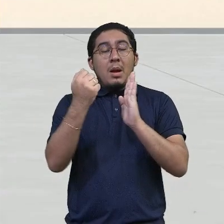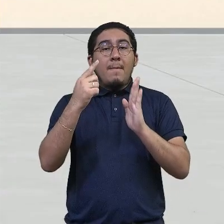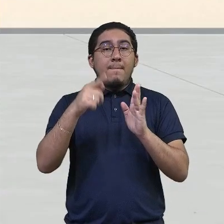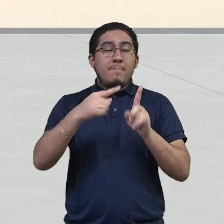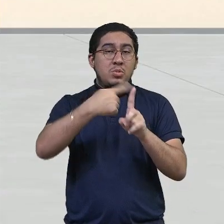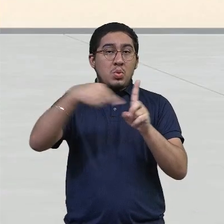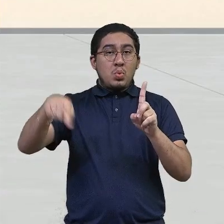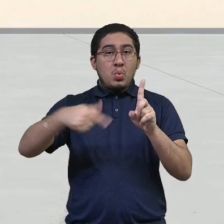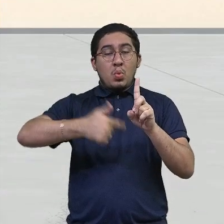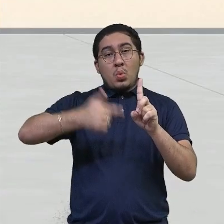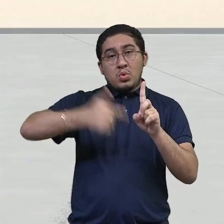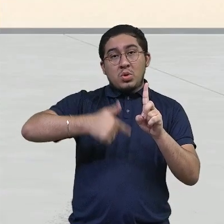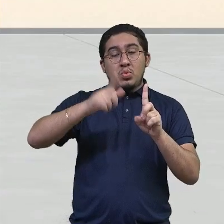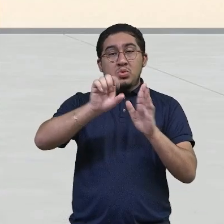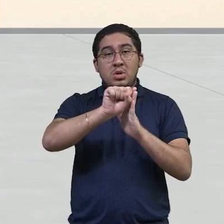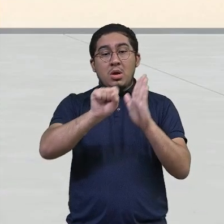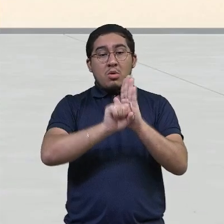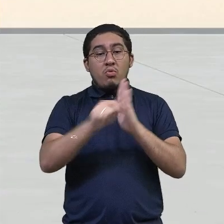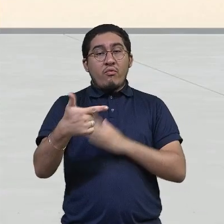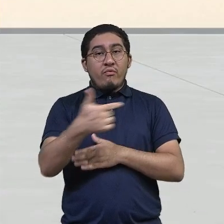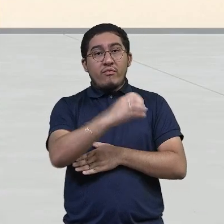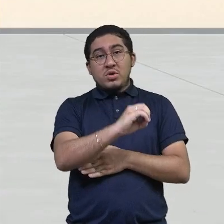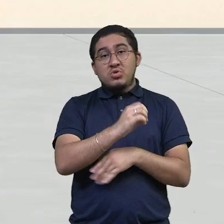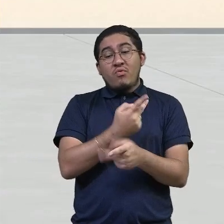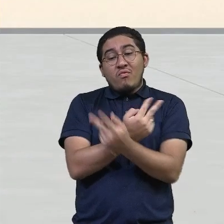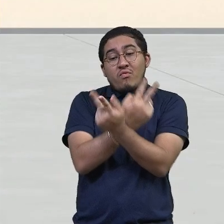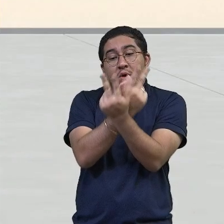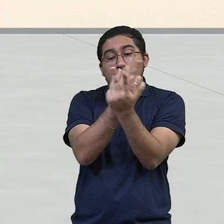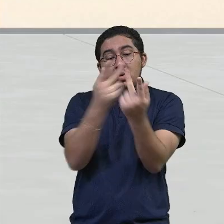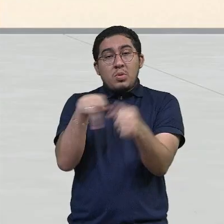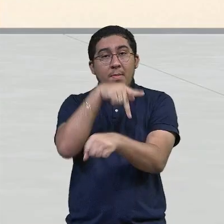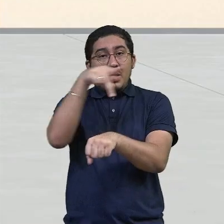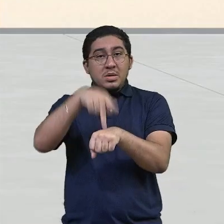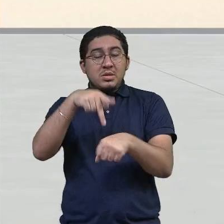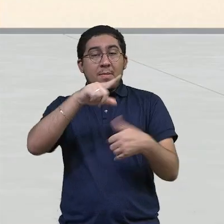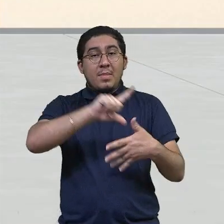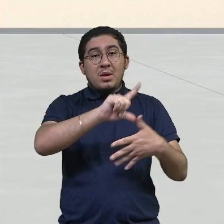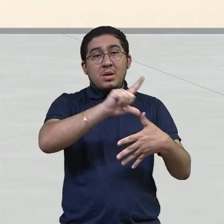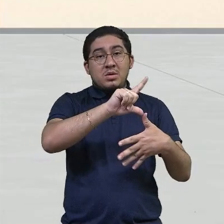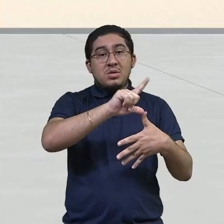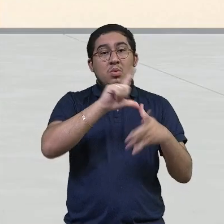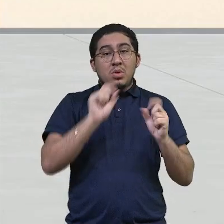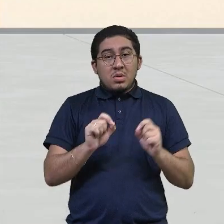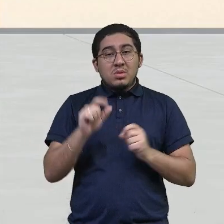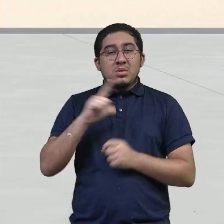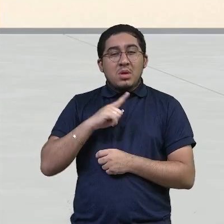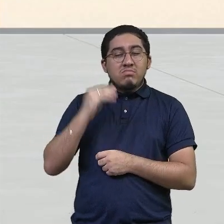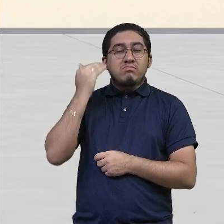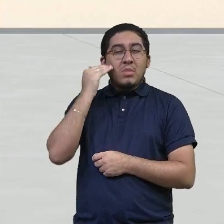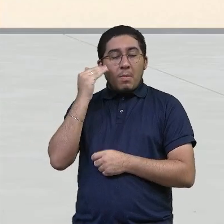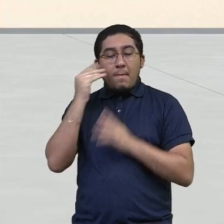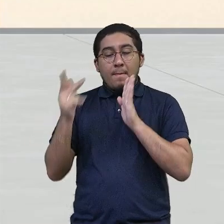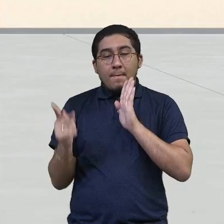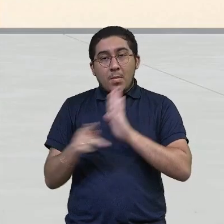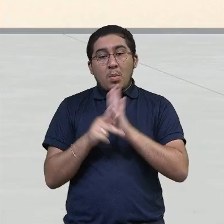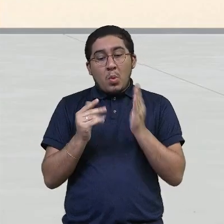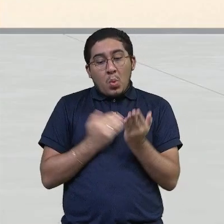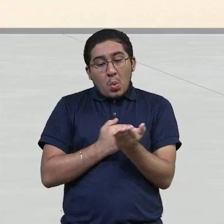XX, diversos países na América Latina empreenderam complexos processos